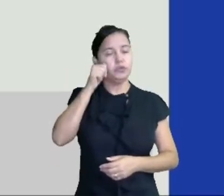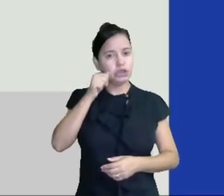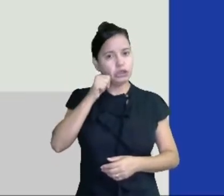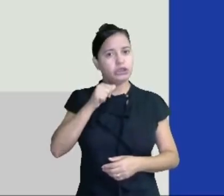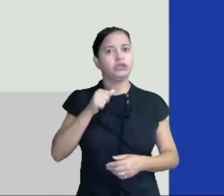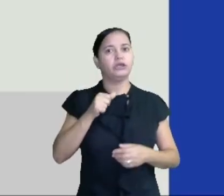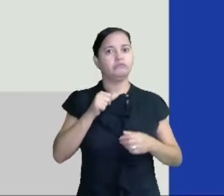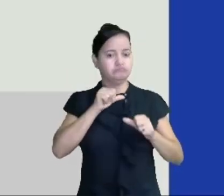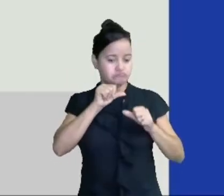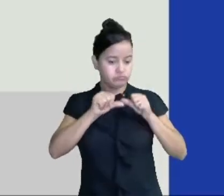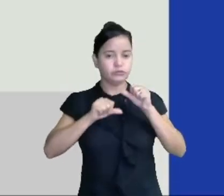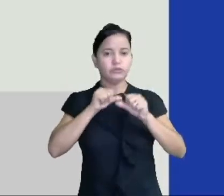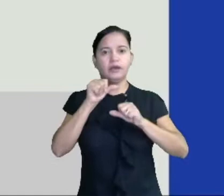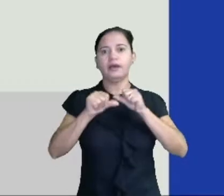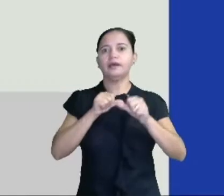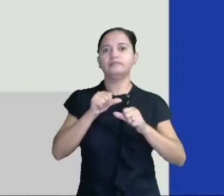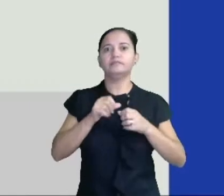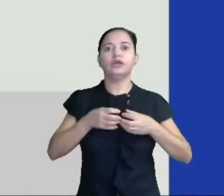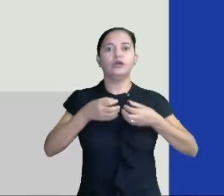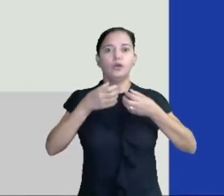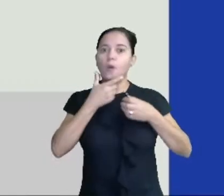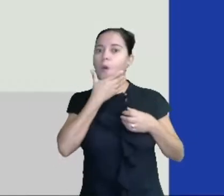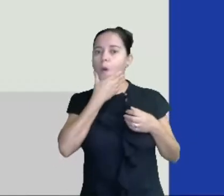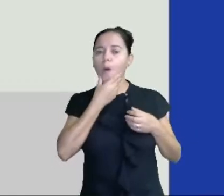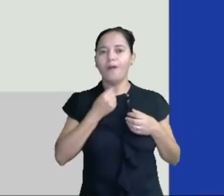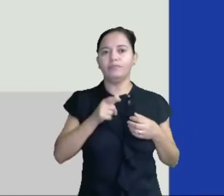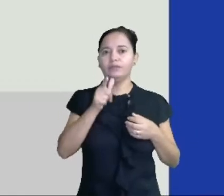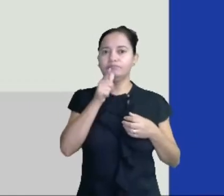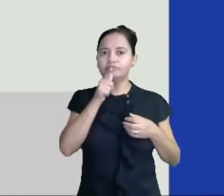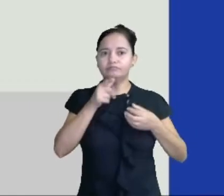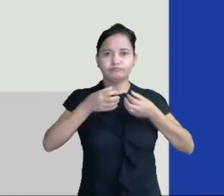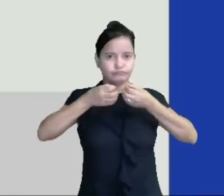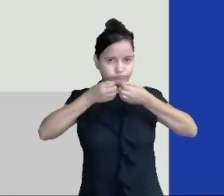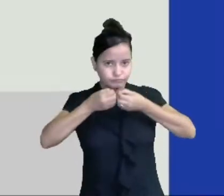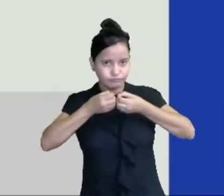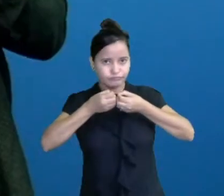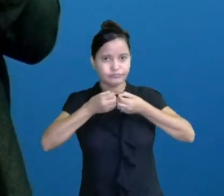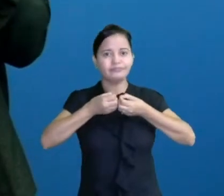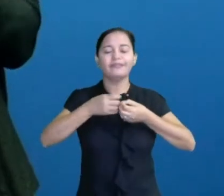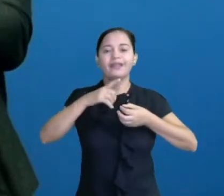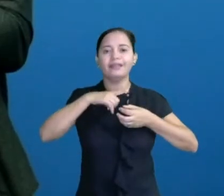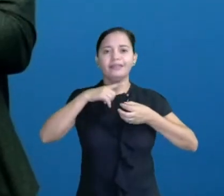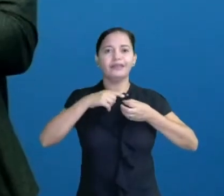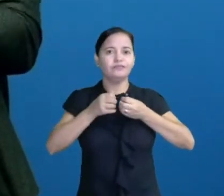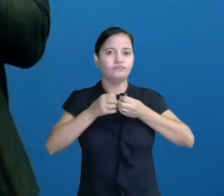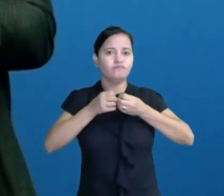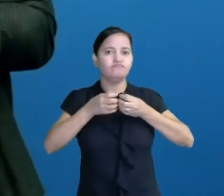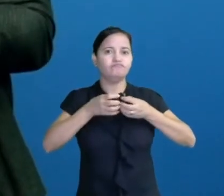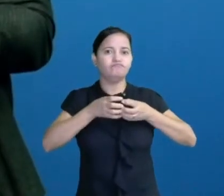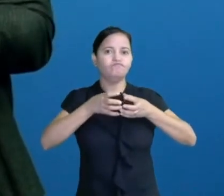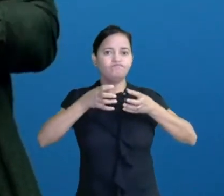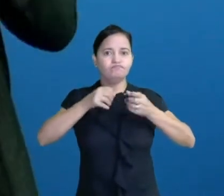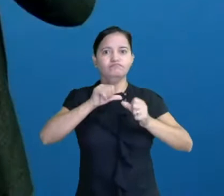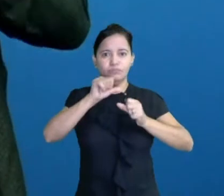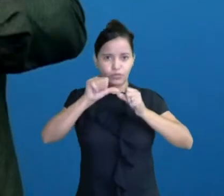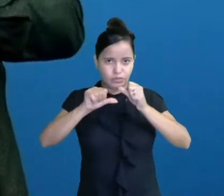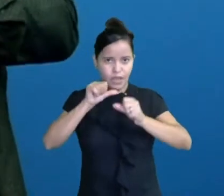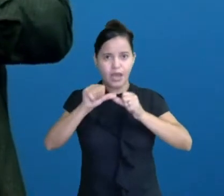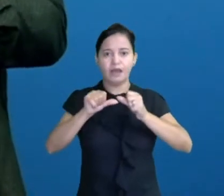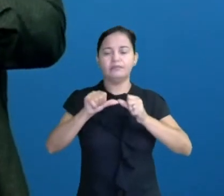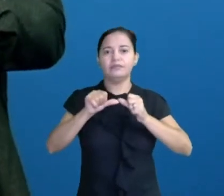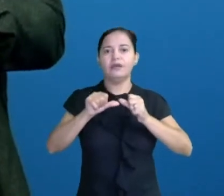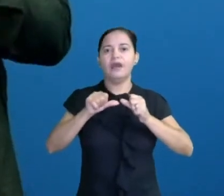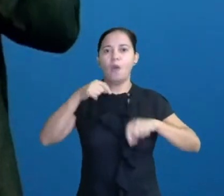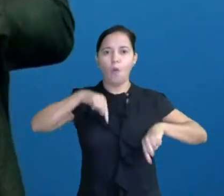E aumento dos testículos, porque você sabe que é as chamadas gônadas masculinas, é lá onde vai ser produzido também a testosterona e também